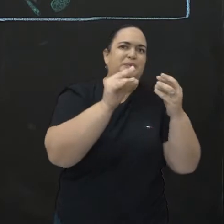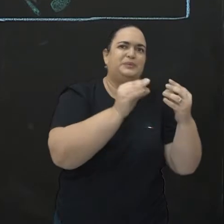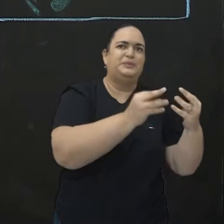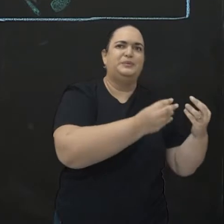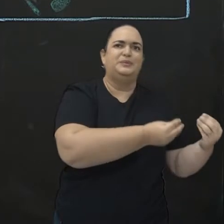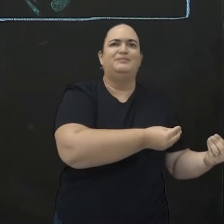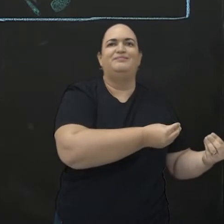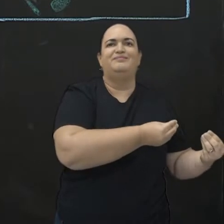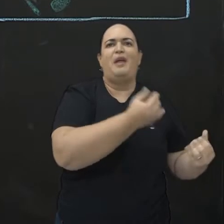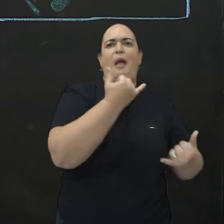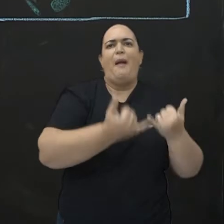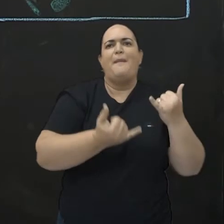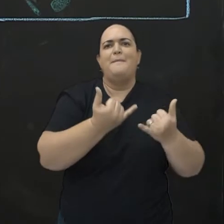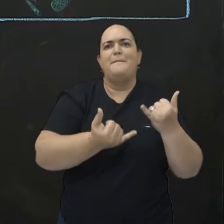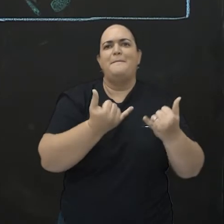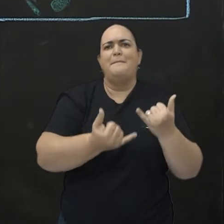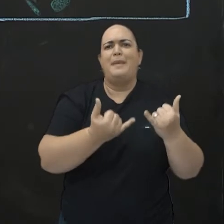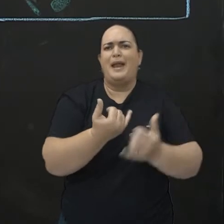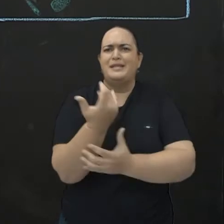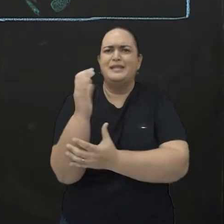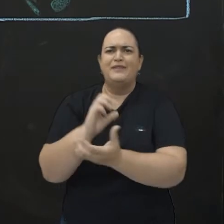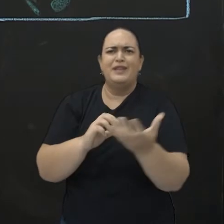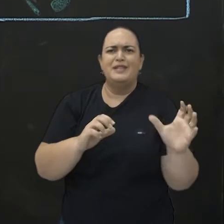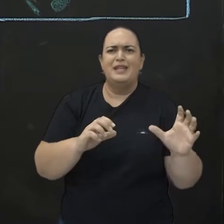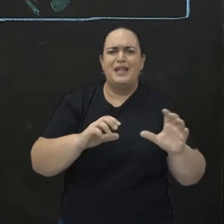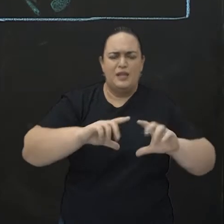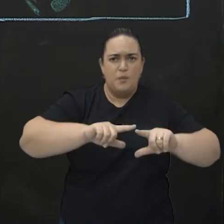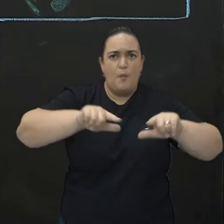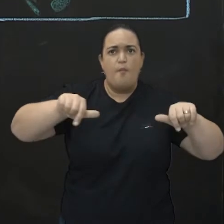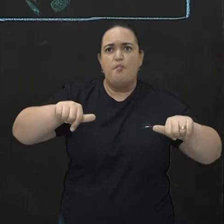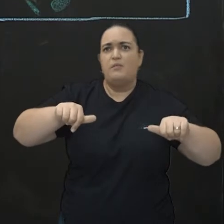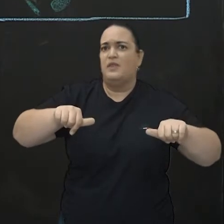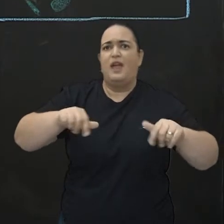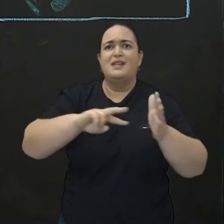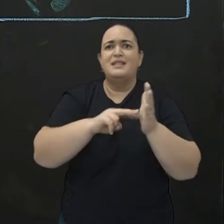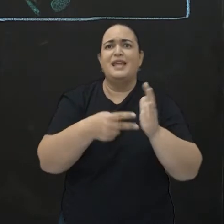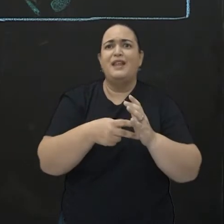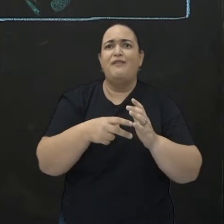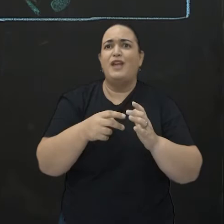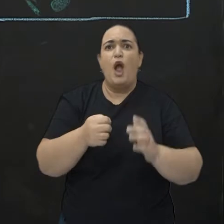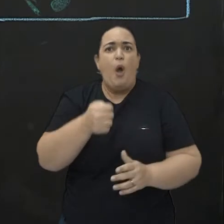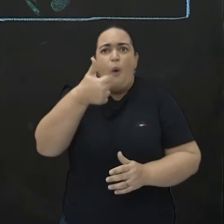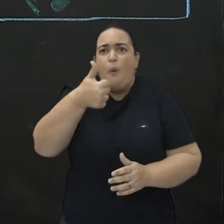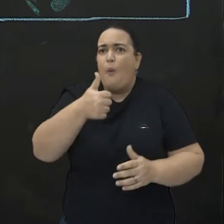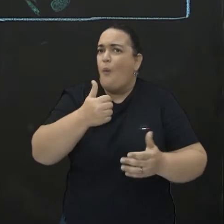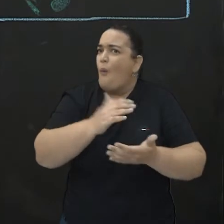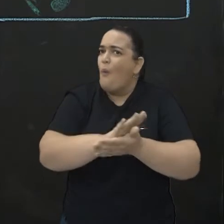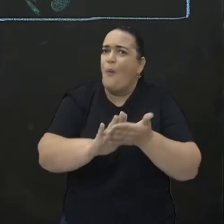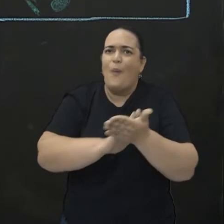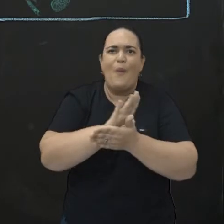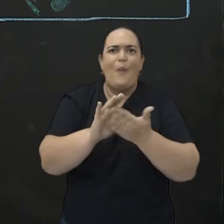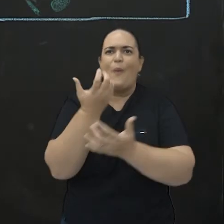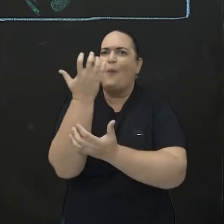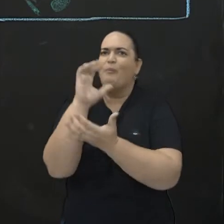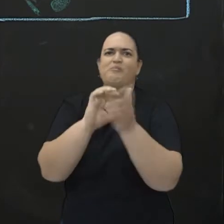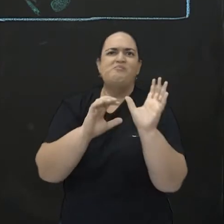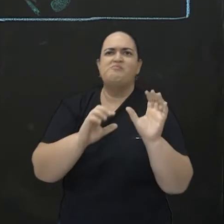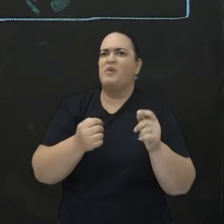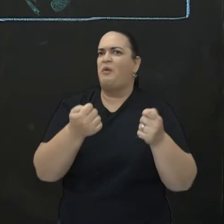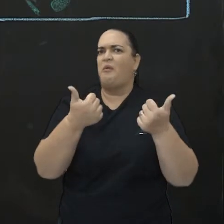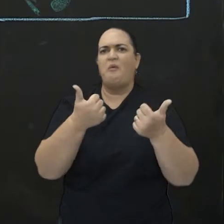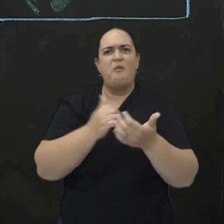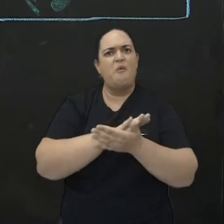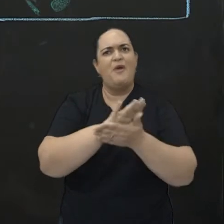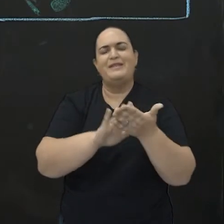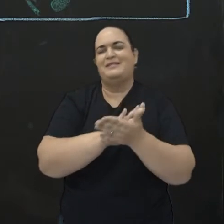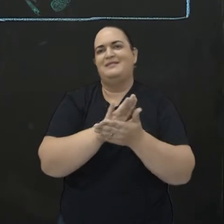de deserto. O que é uma vegetação de deserto? Praticamente é não ter vegetação. Essas áreas, então, vai ter aí em pontos específicos,